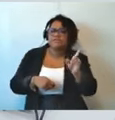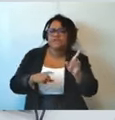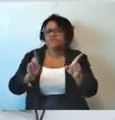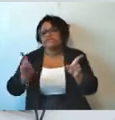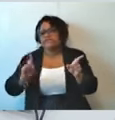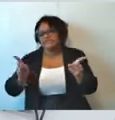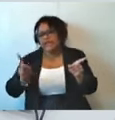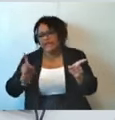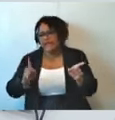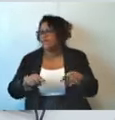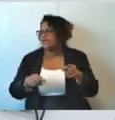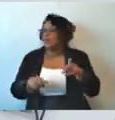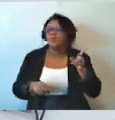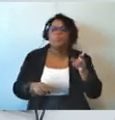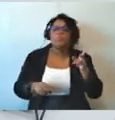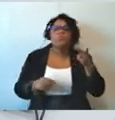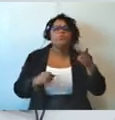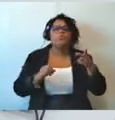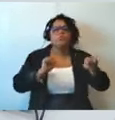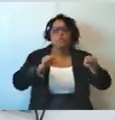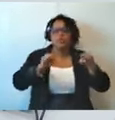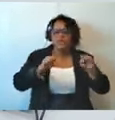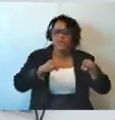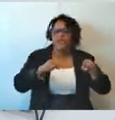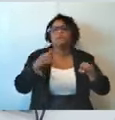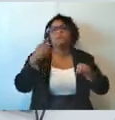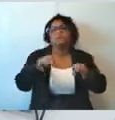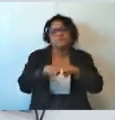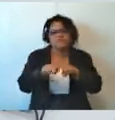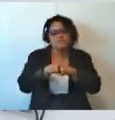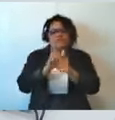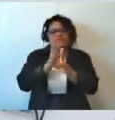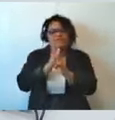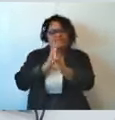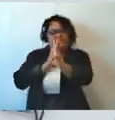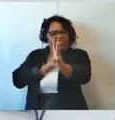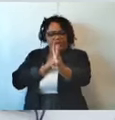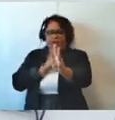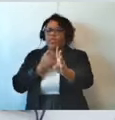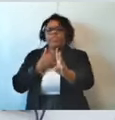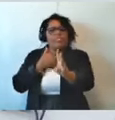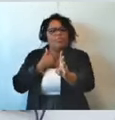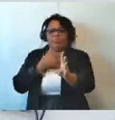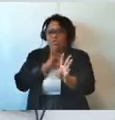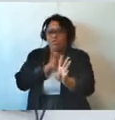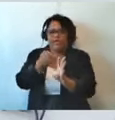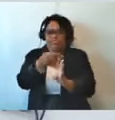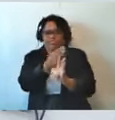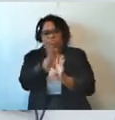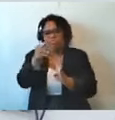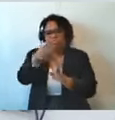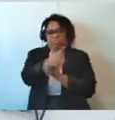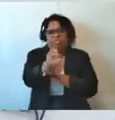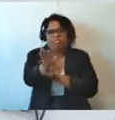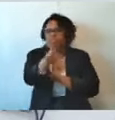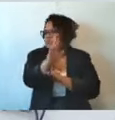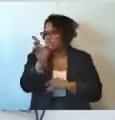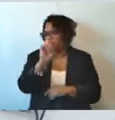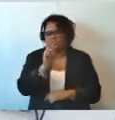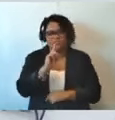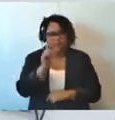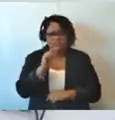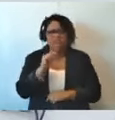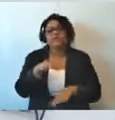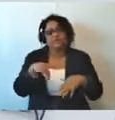costurando. Então, teve toda uma campanha, assim, né, e tem sido, para cada via nova que eles colocam,